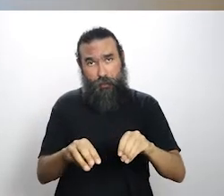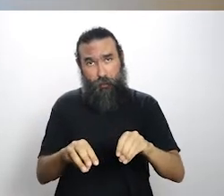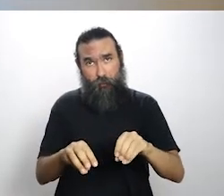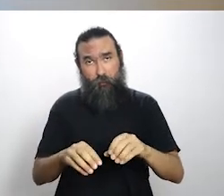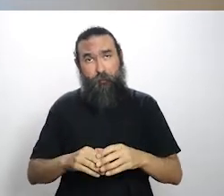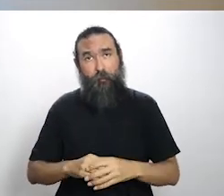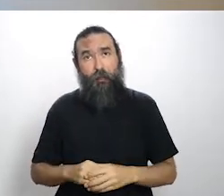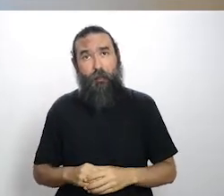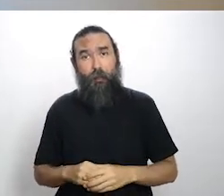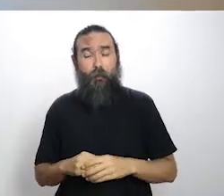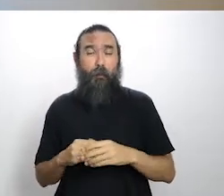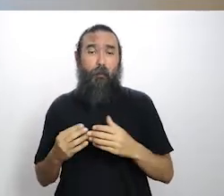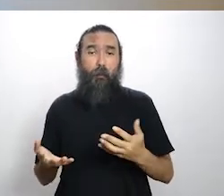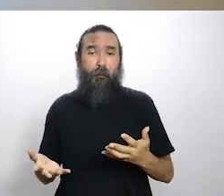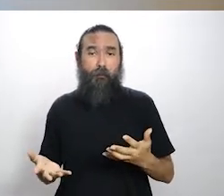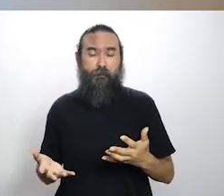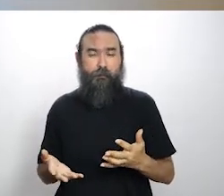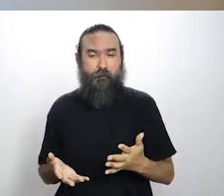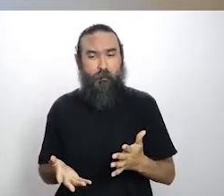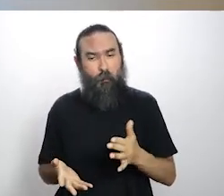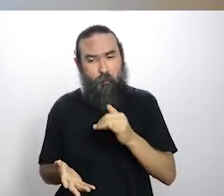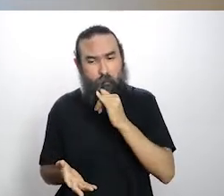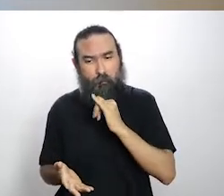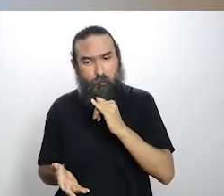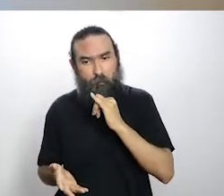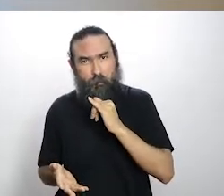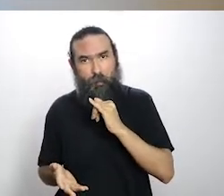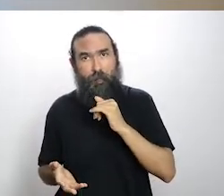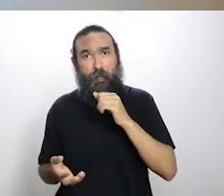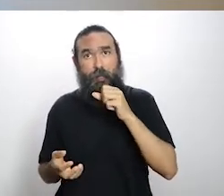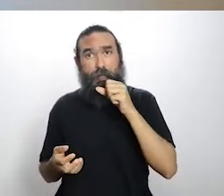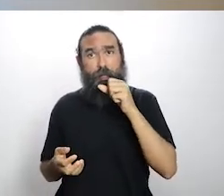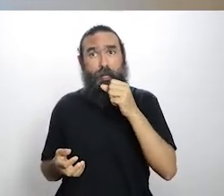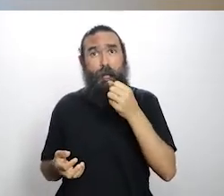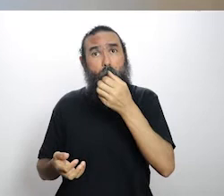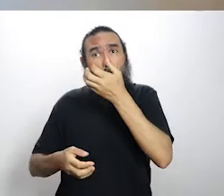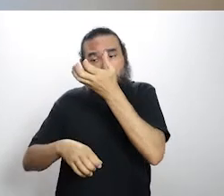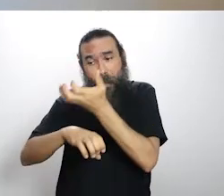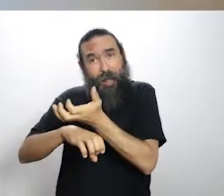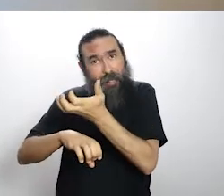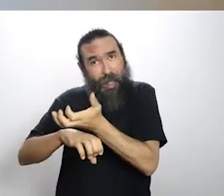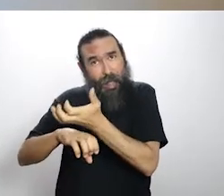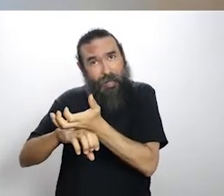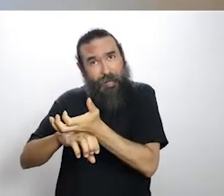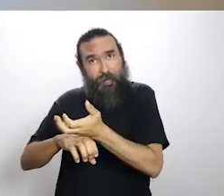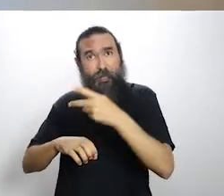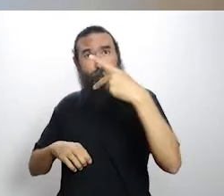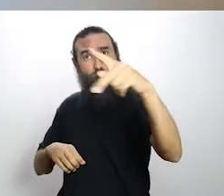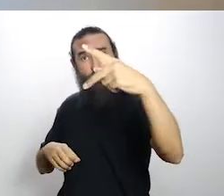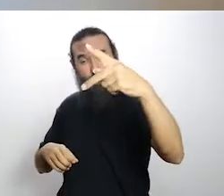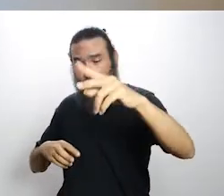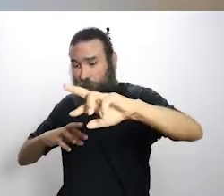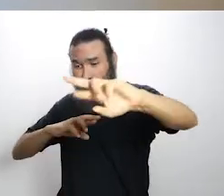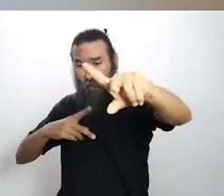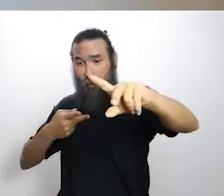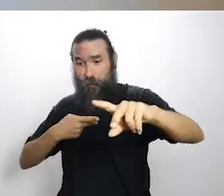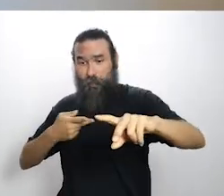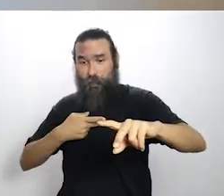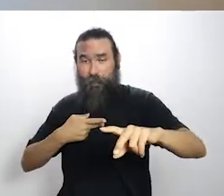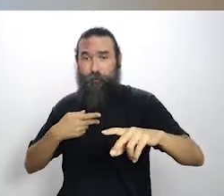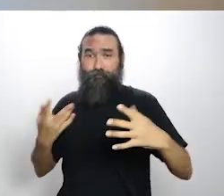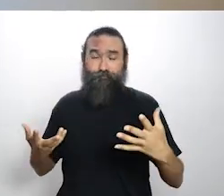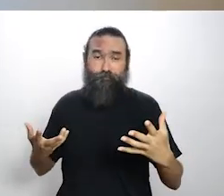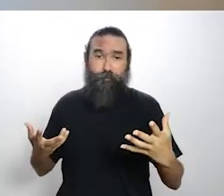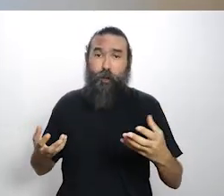uma matéria como as outras no sistema, isso daí já não é uma questão nossa. Já não é uma questão nossa.